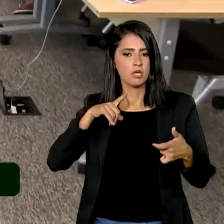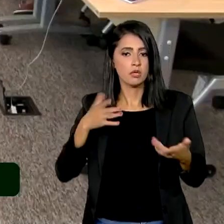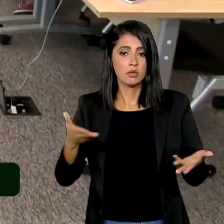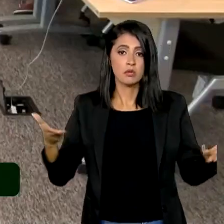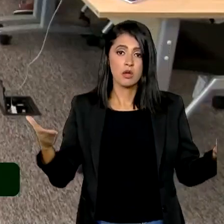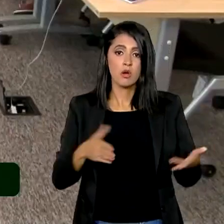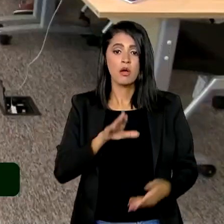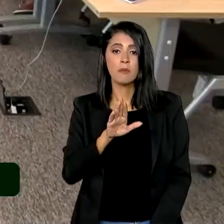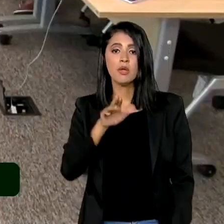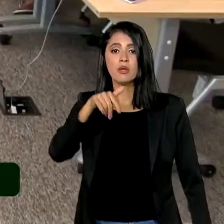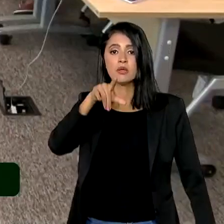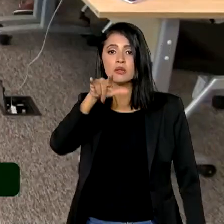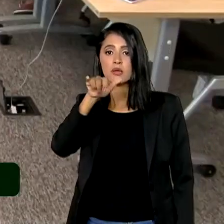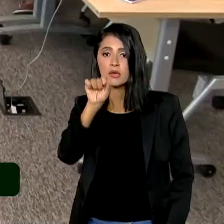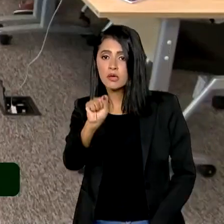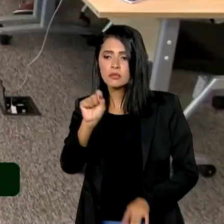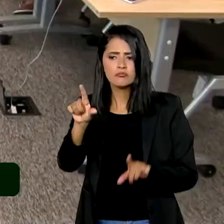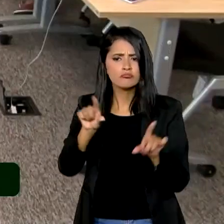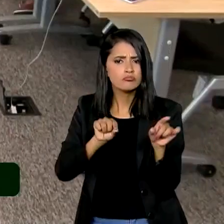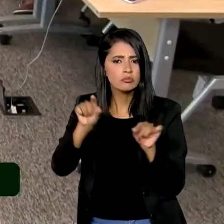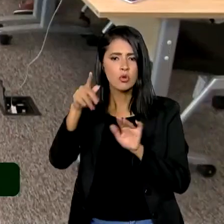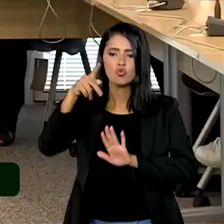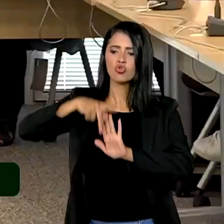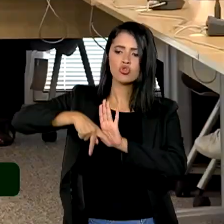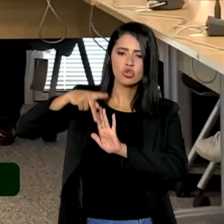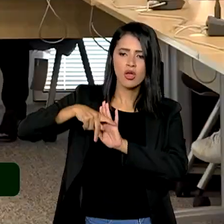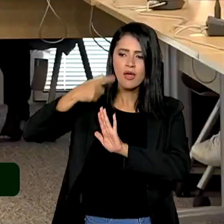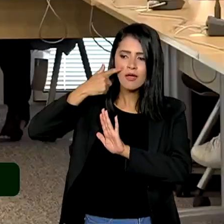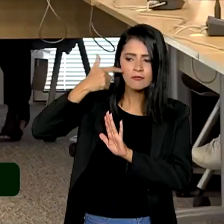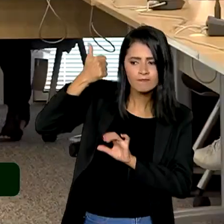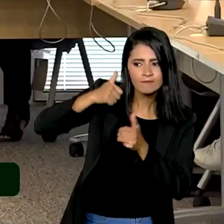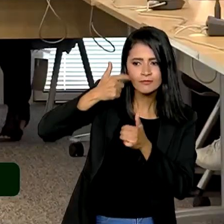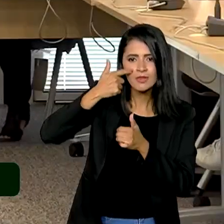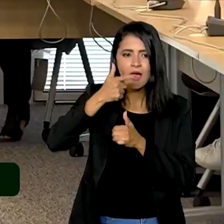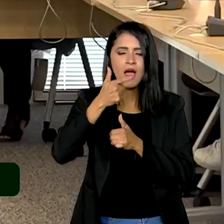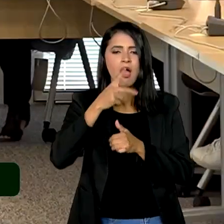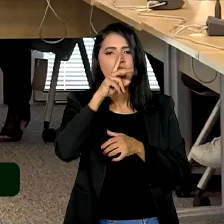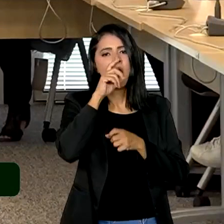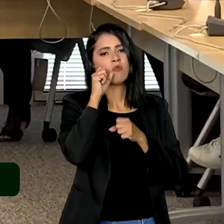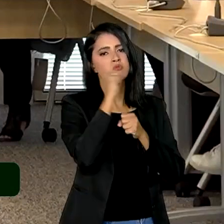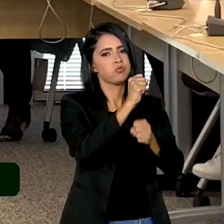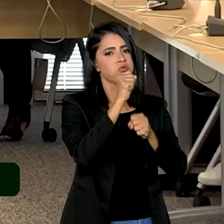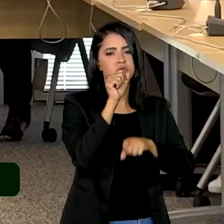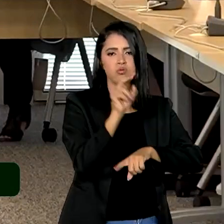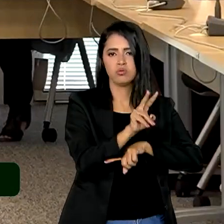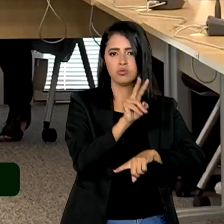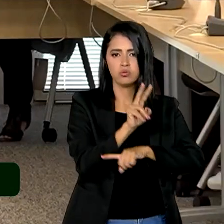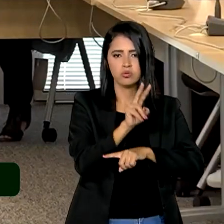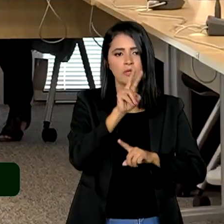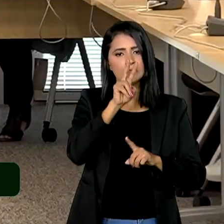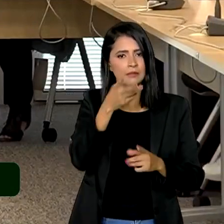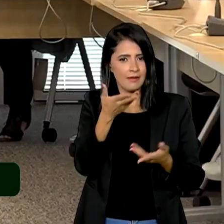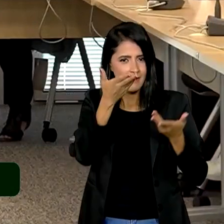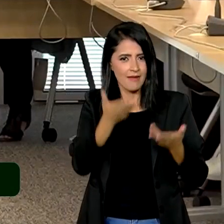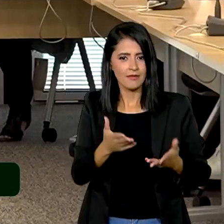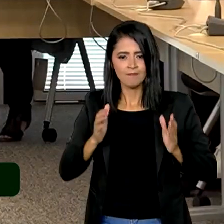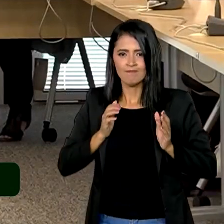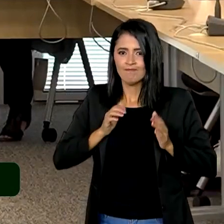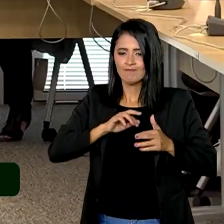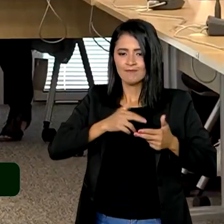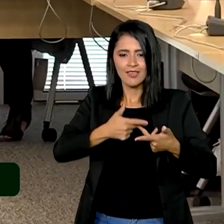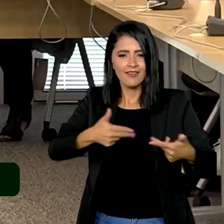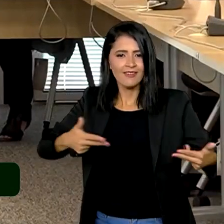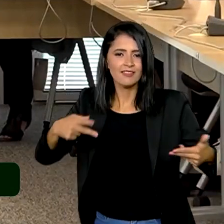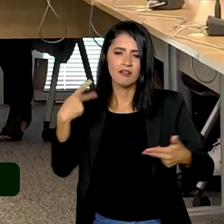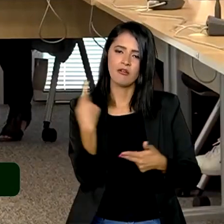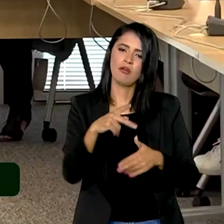agora o BNDES está selecionando projetos para fortalecer a proteção e preservar essa riqueza marinha